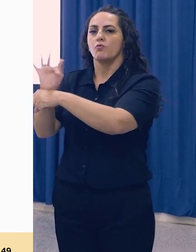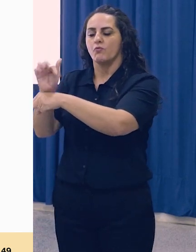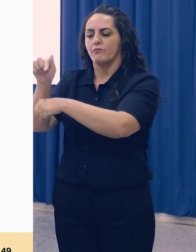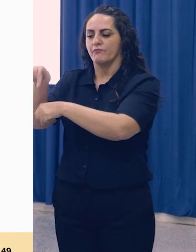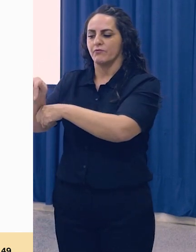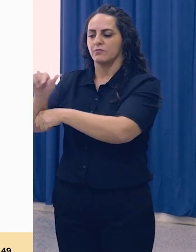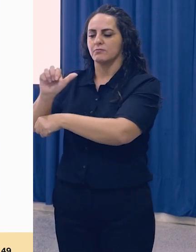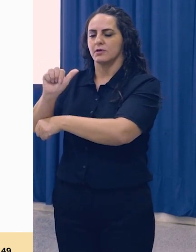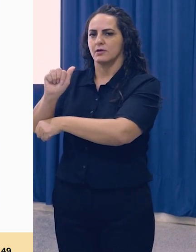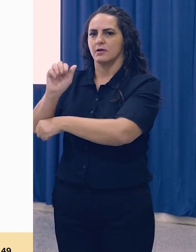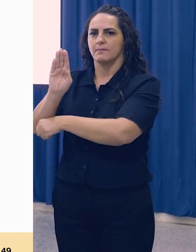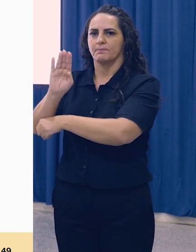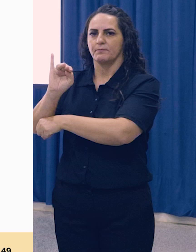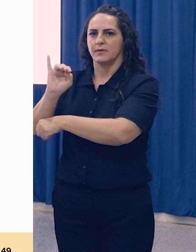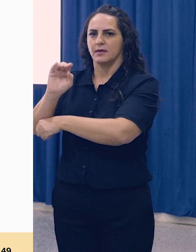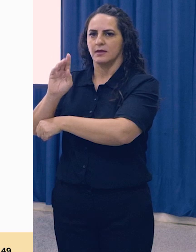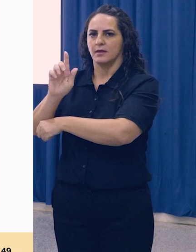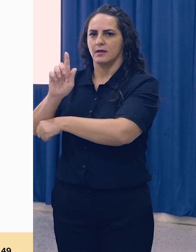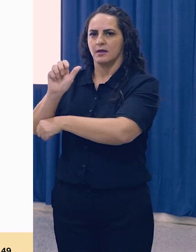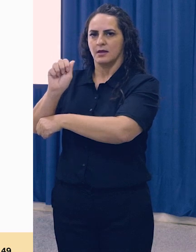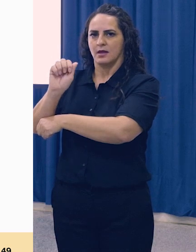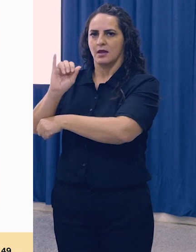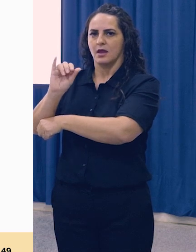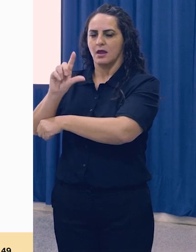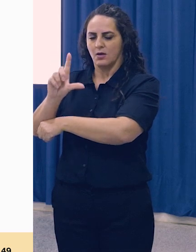vampira. Ela,